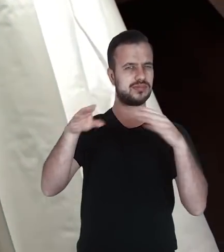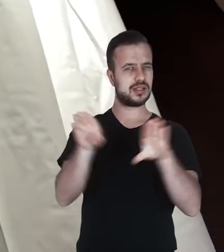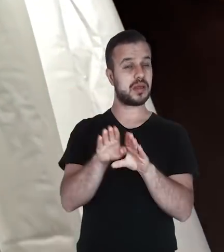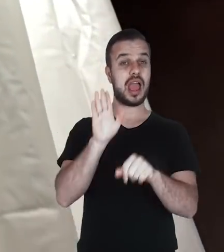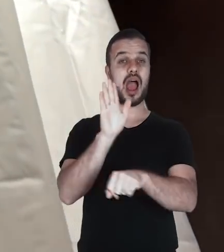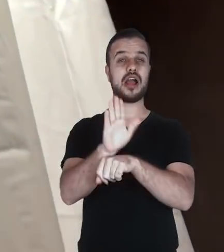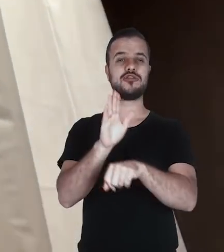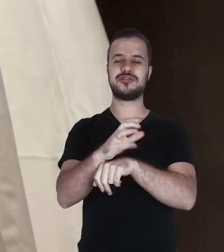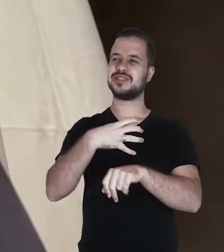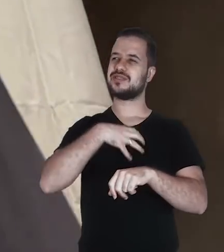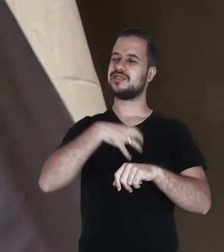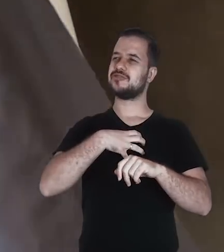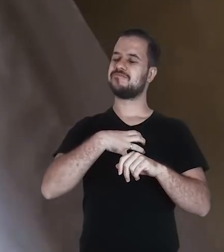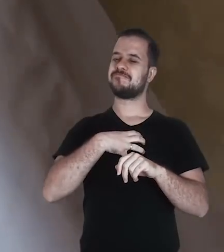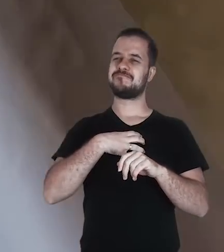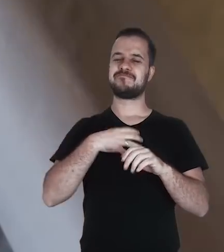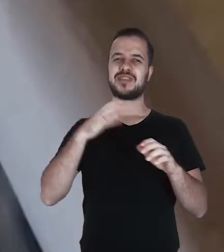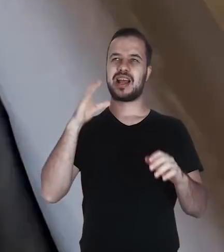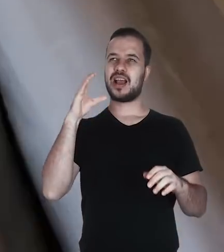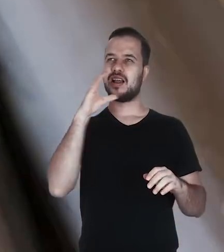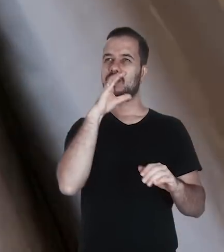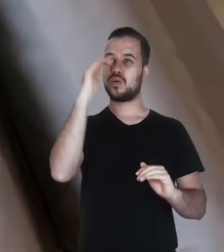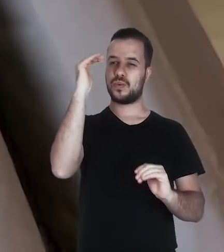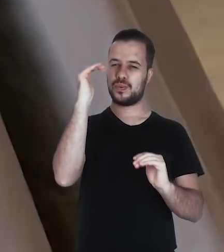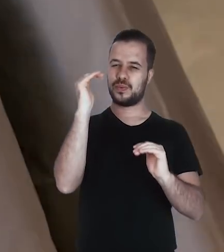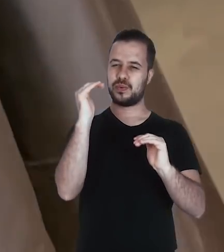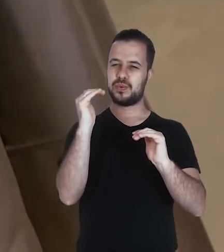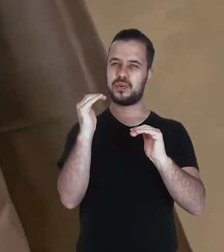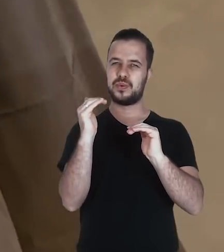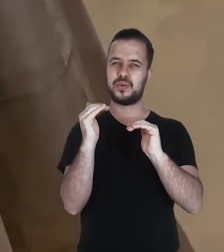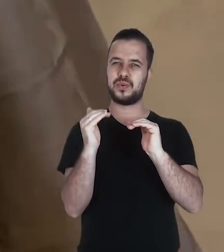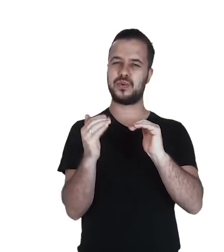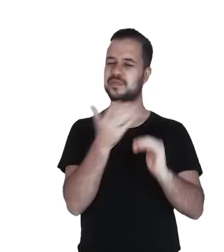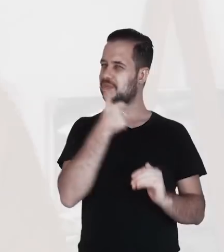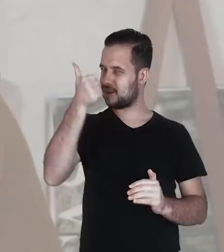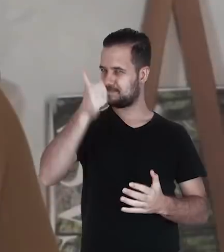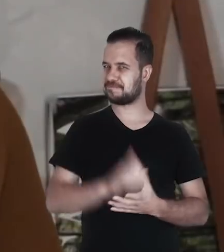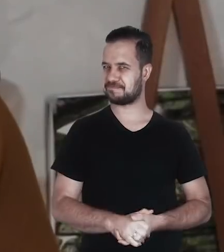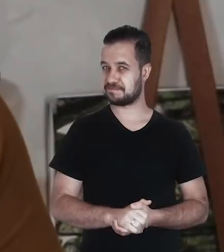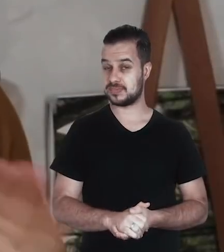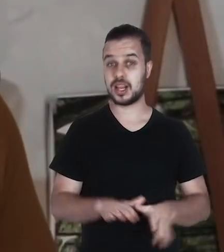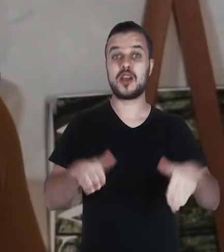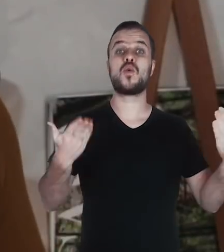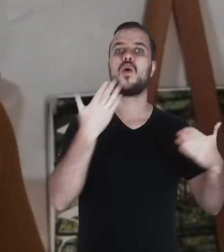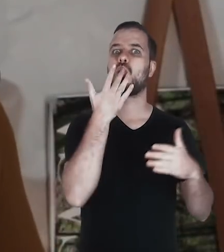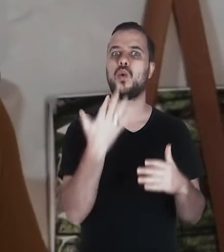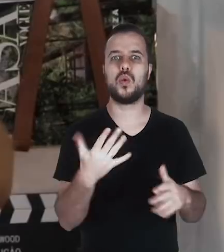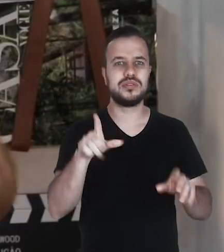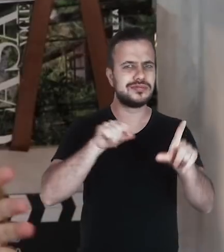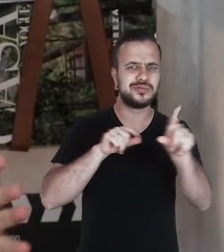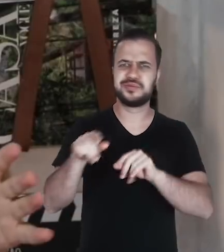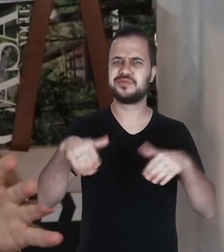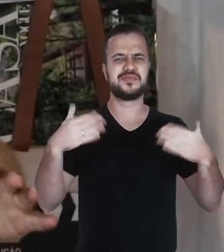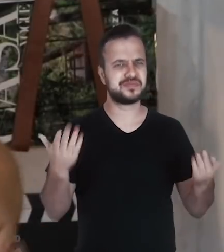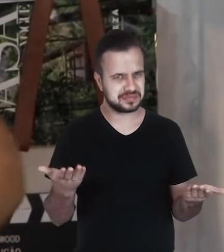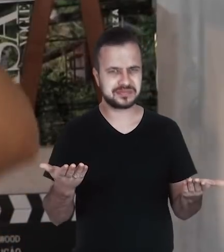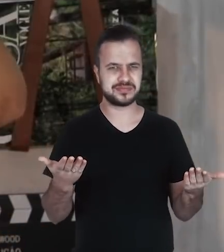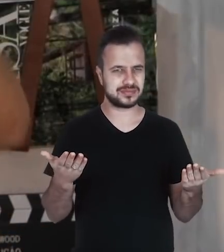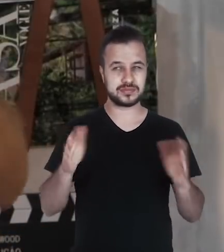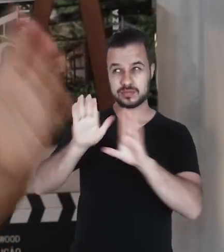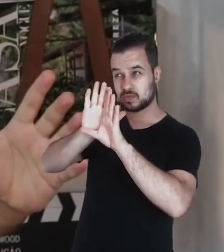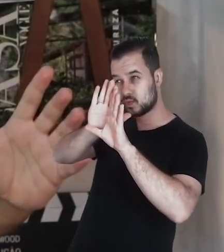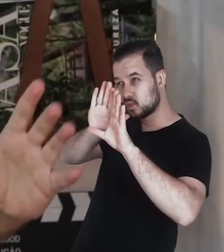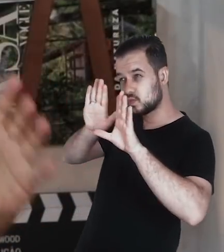conforto térmico. Com ela você consegue deixar o ambiente bem mais fresco. Quais as cores eu devo escolher? Como a cortina vai ocupar